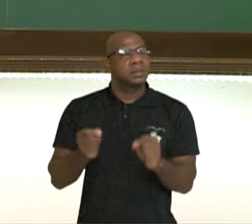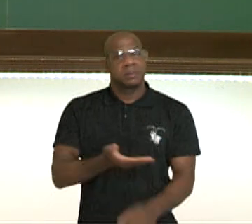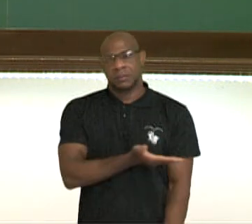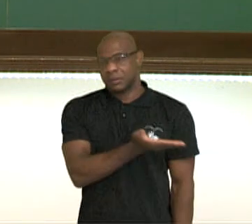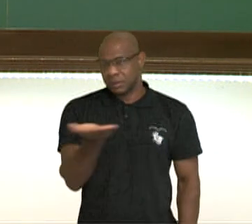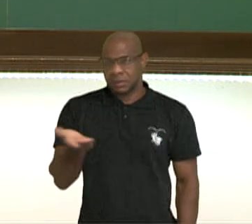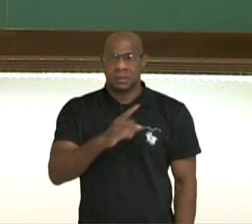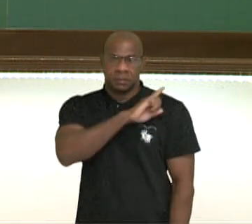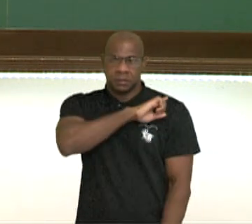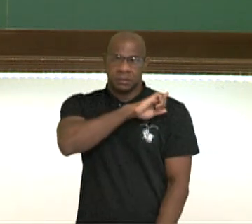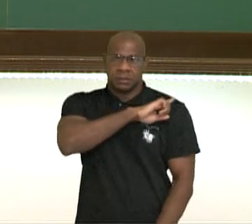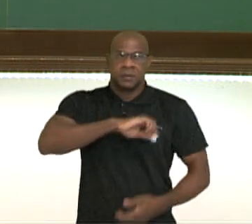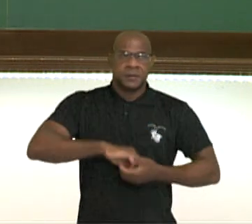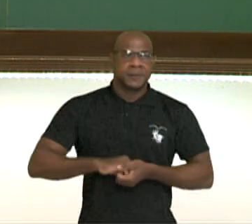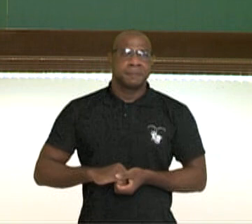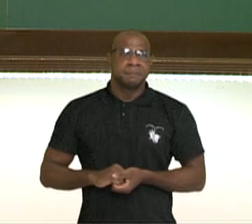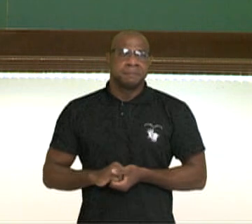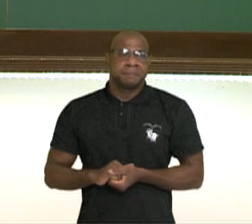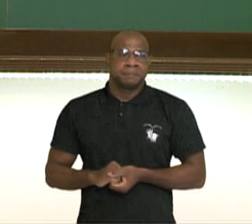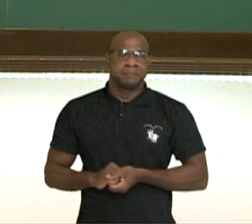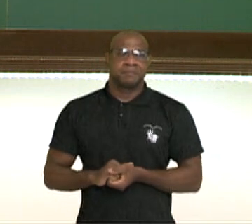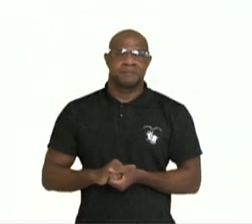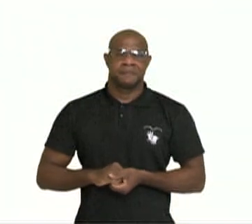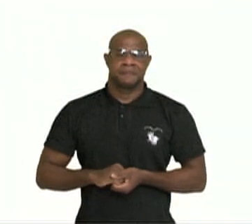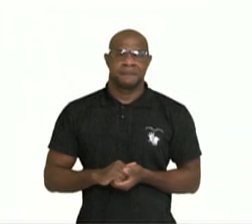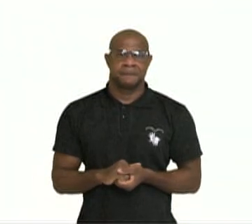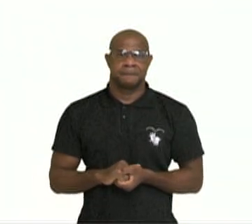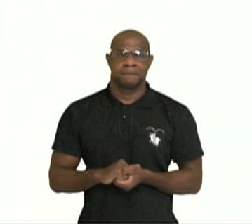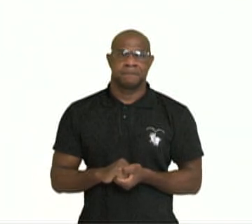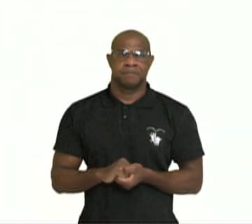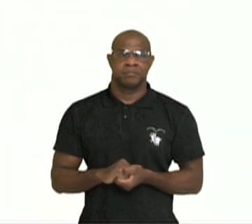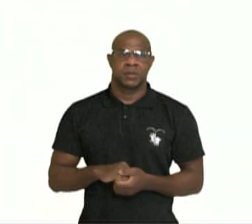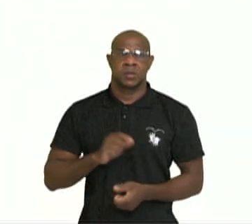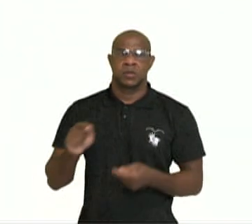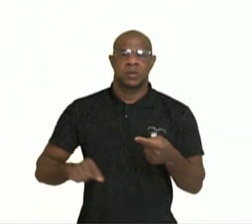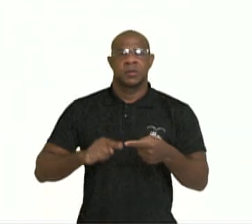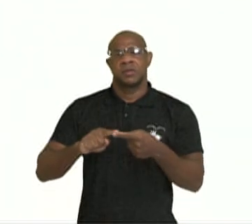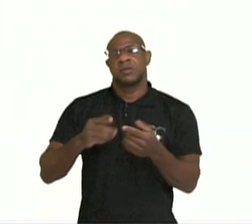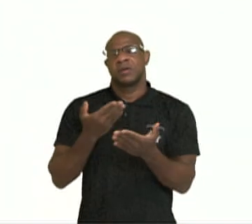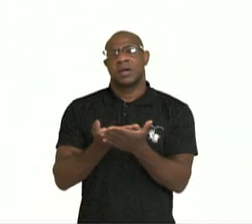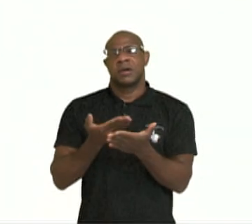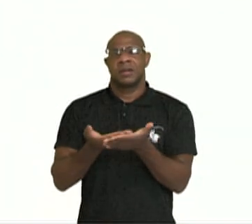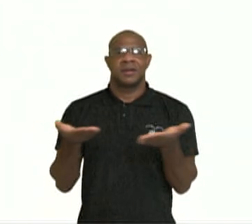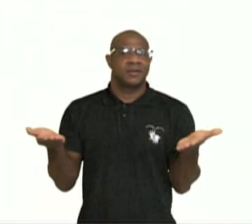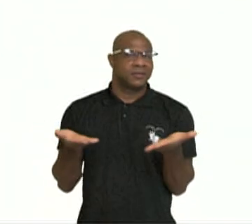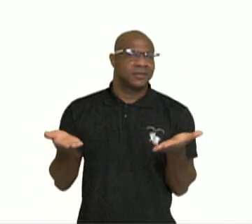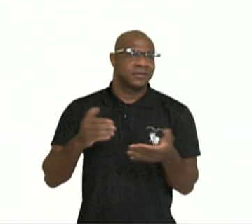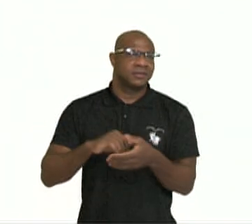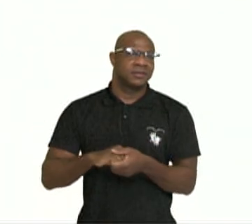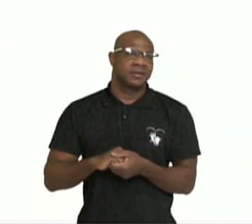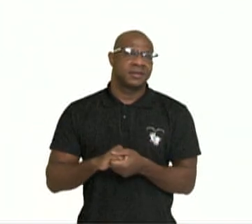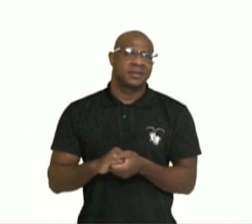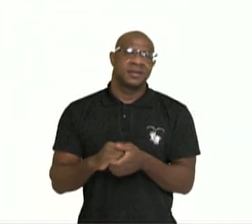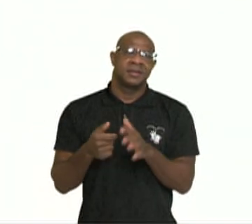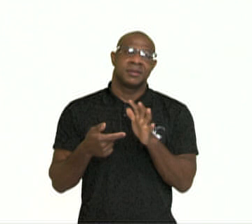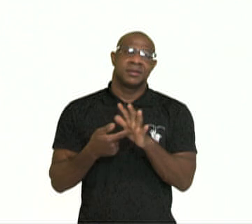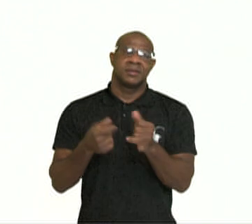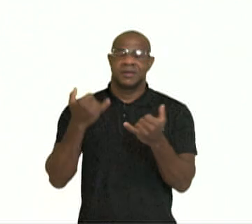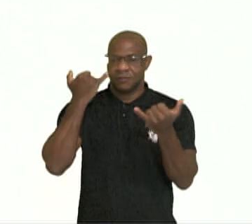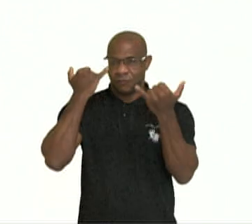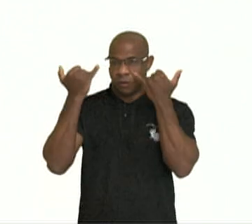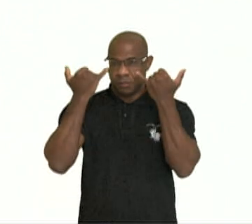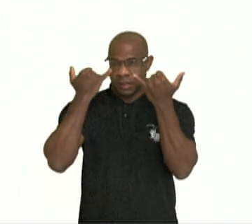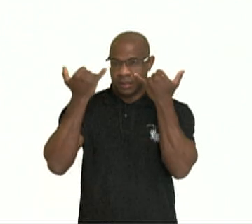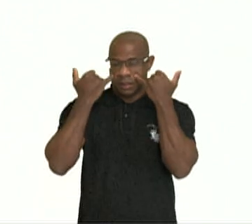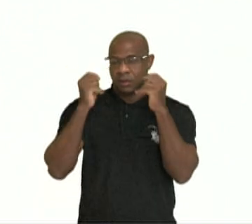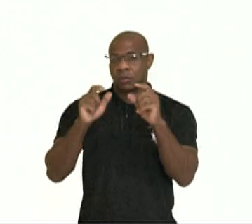primeira série do ensino médio. Vamos lá? Venham comigo. Quais os objetivos aqui? Primeiro, identificar e analisar informações